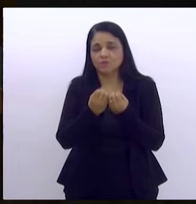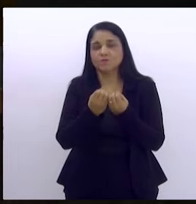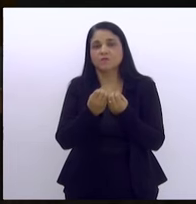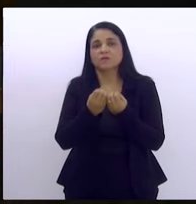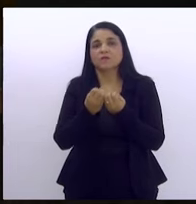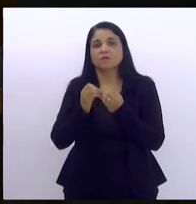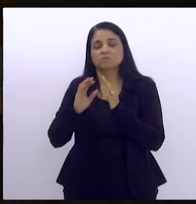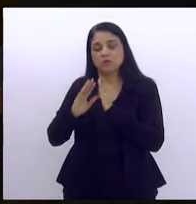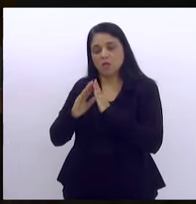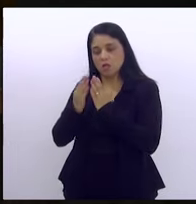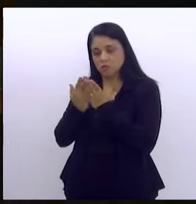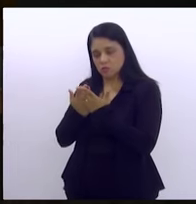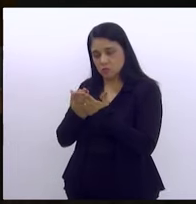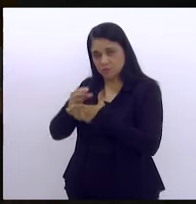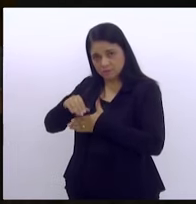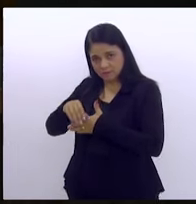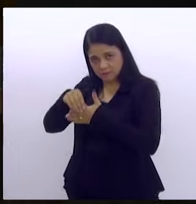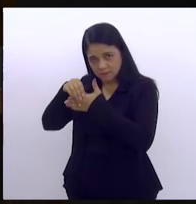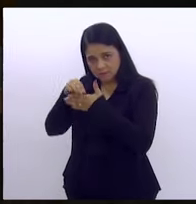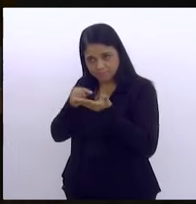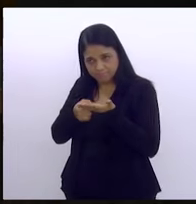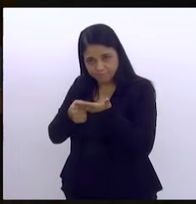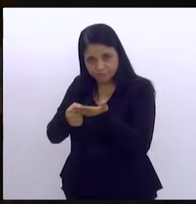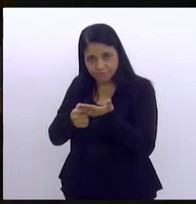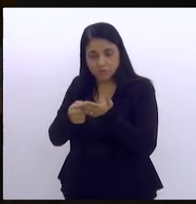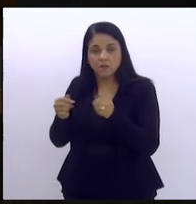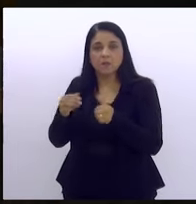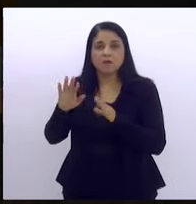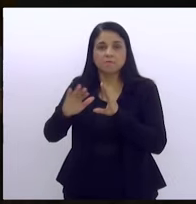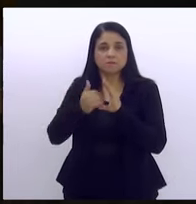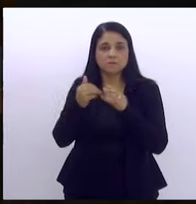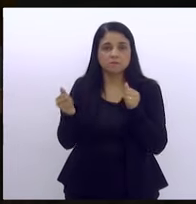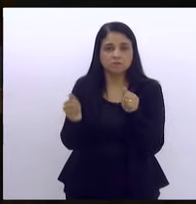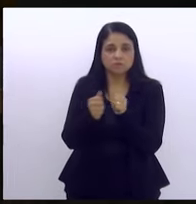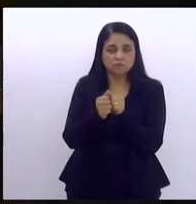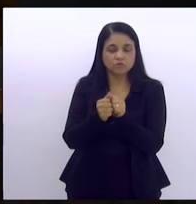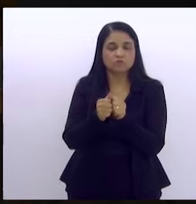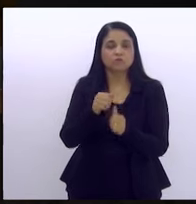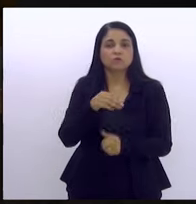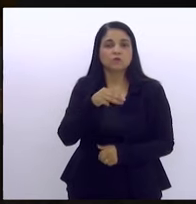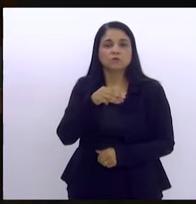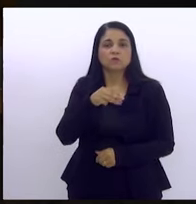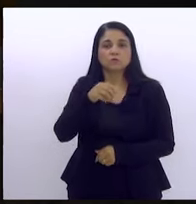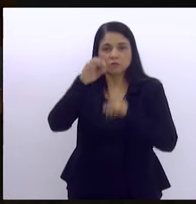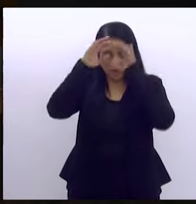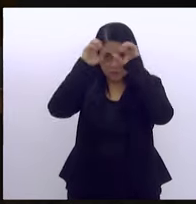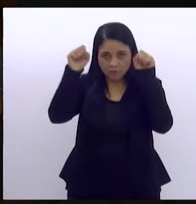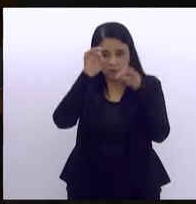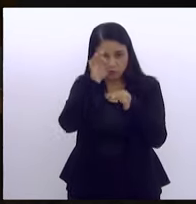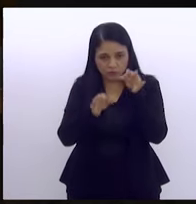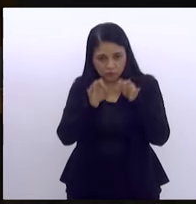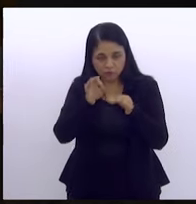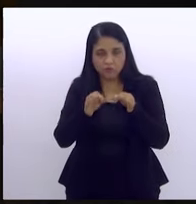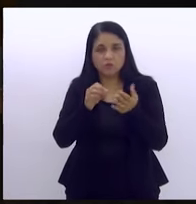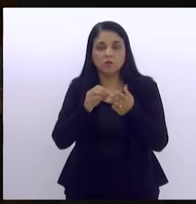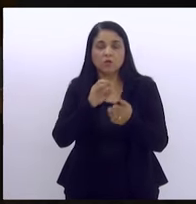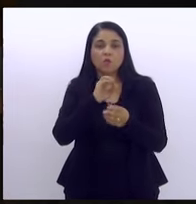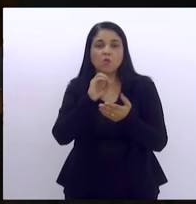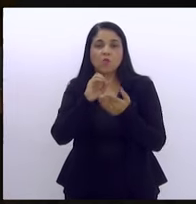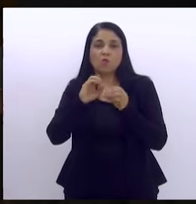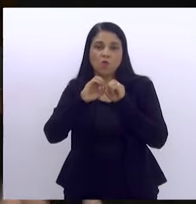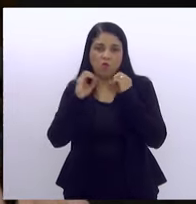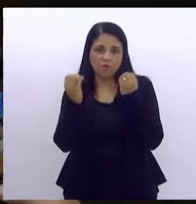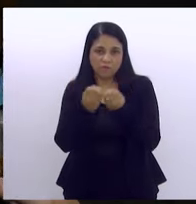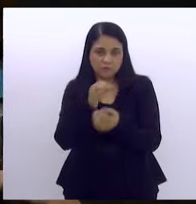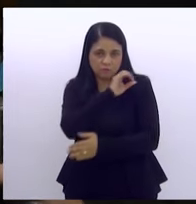a mensagem junto com o Tribunal de Justiça. Então, o ofício já está chegando aqui na mesa. Me comprometi com o